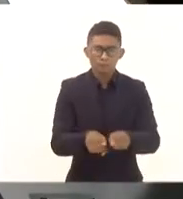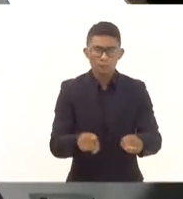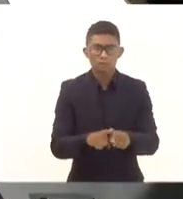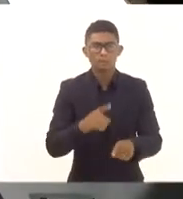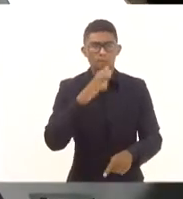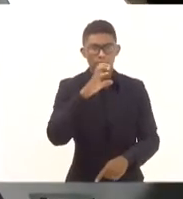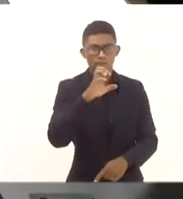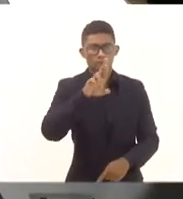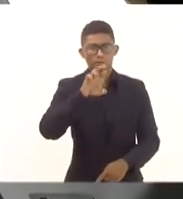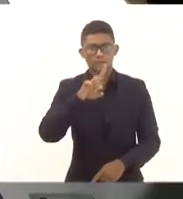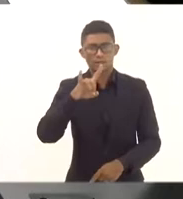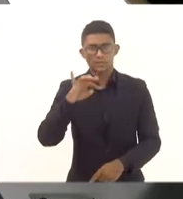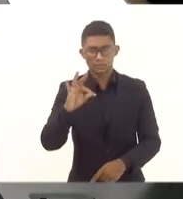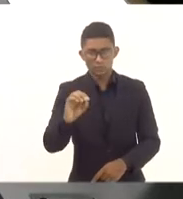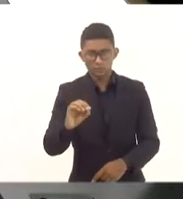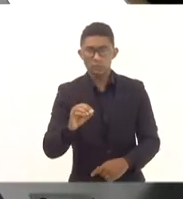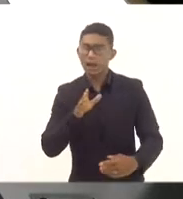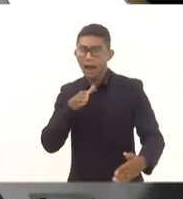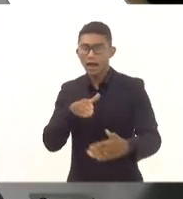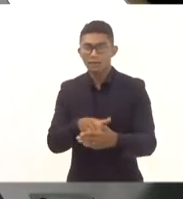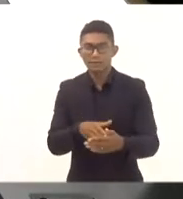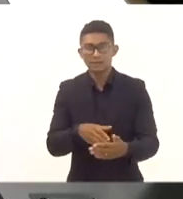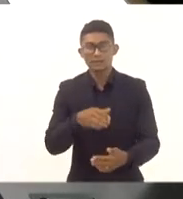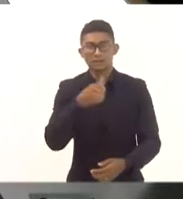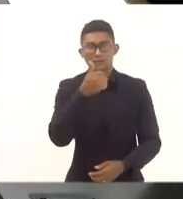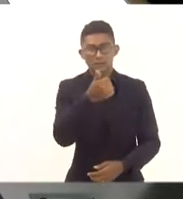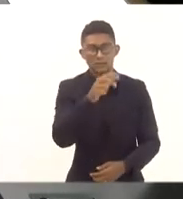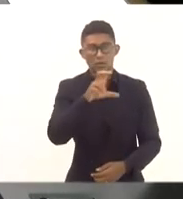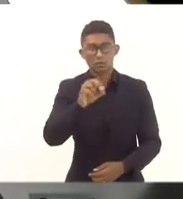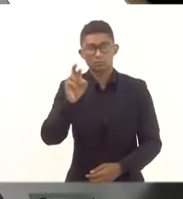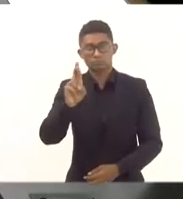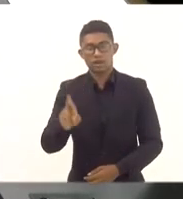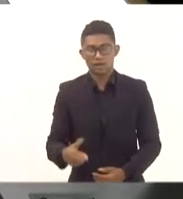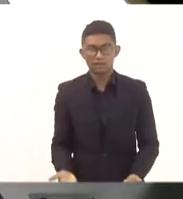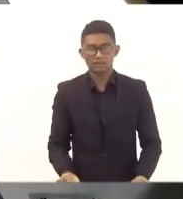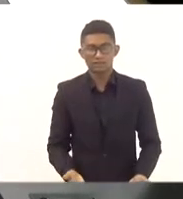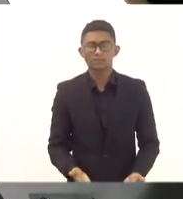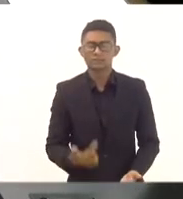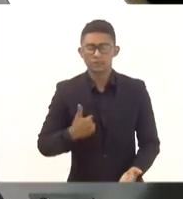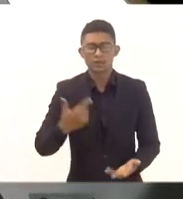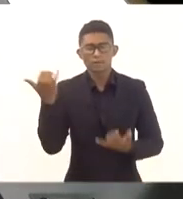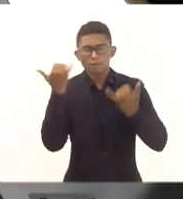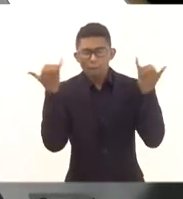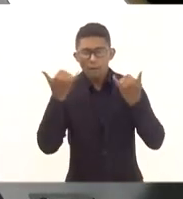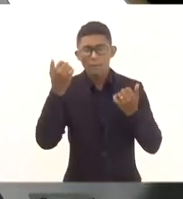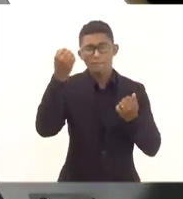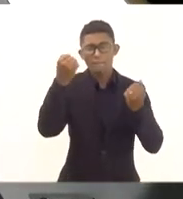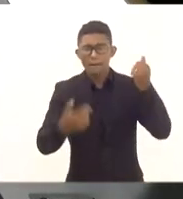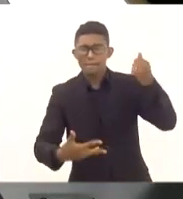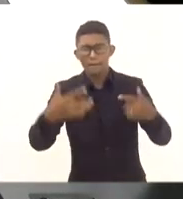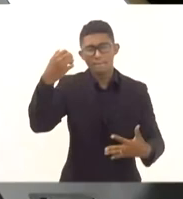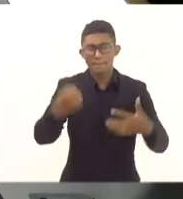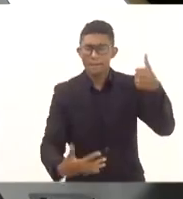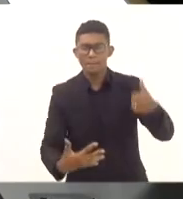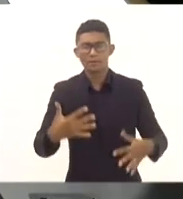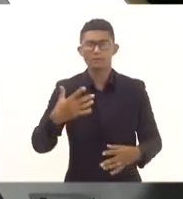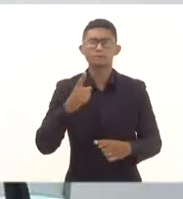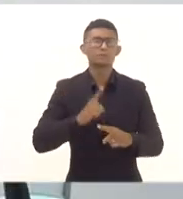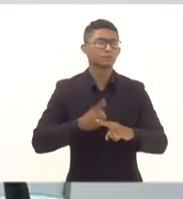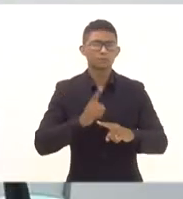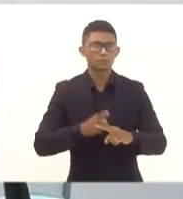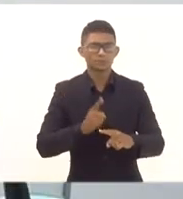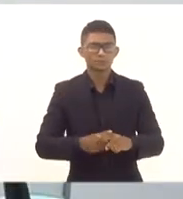de até 50.000 reagir tô desenhando essas informações que temos do super